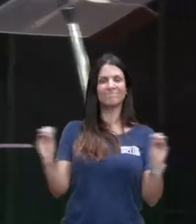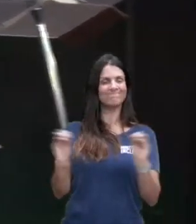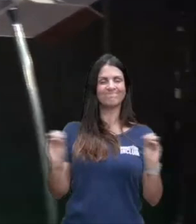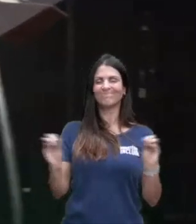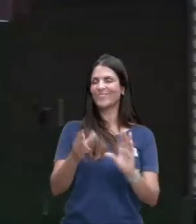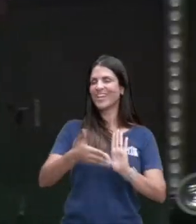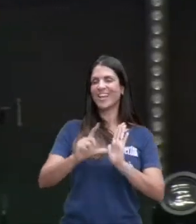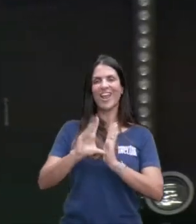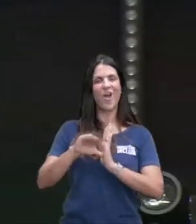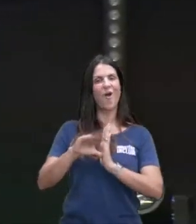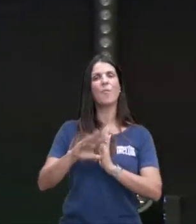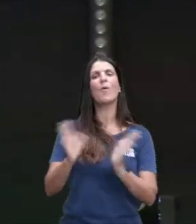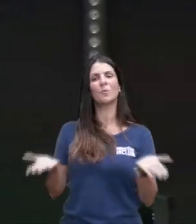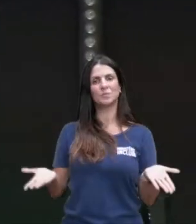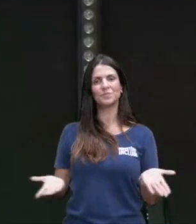amém